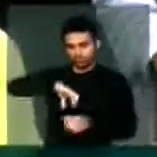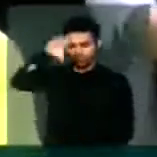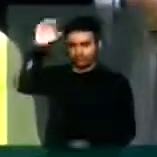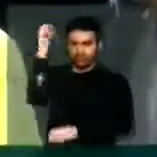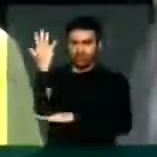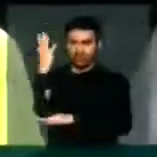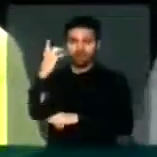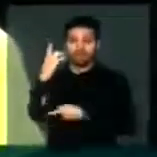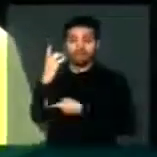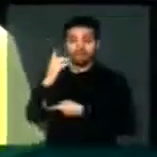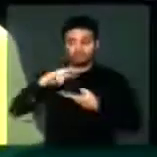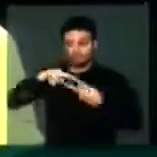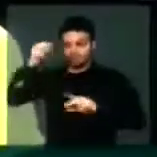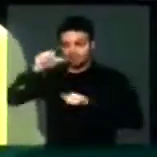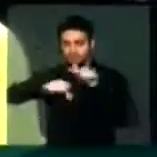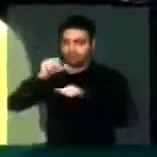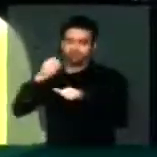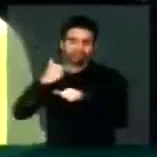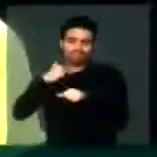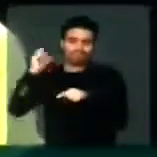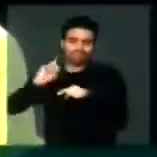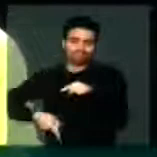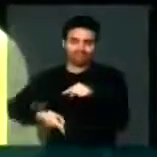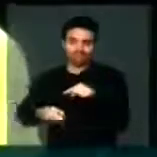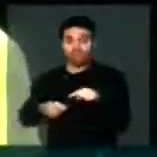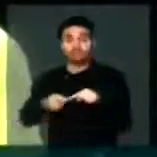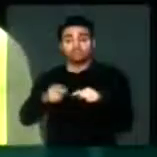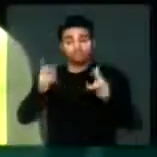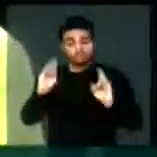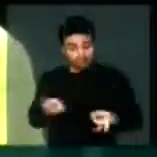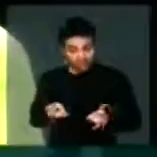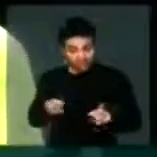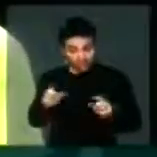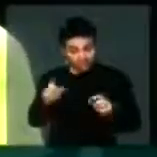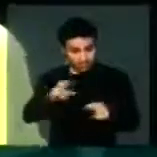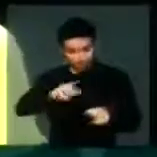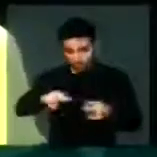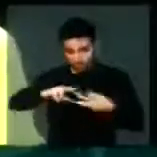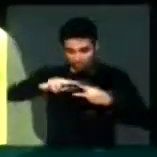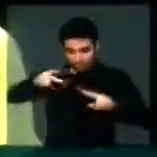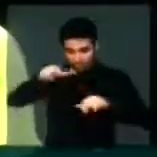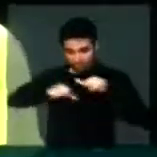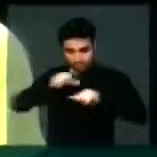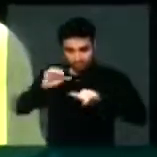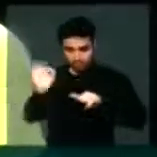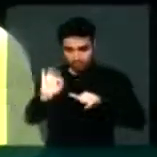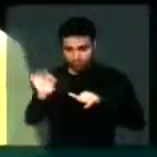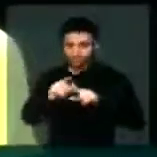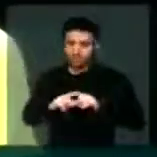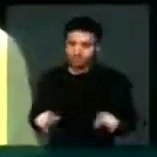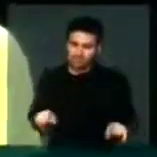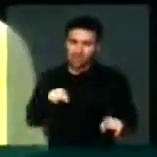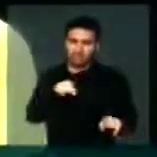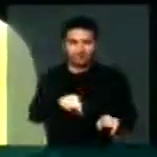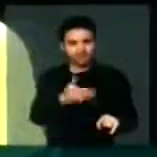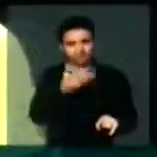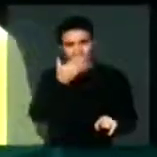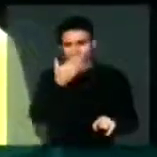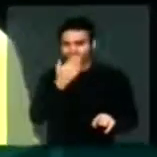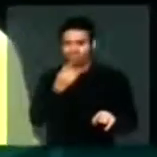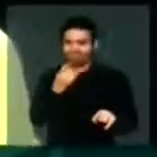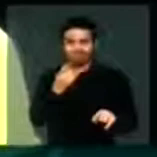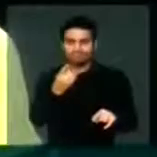Técnica Nacional de Biossegurança. Mesmo que não fosse transgênico, o cultivo exótico que põe em risco